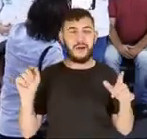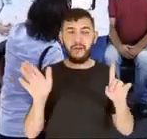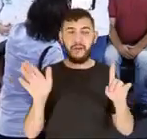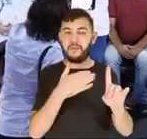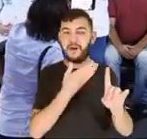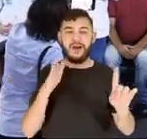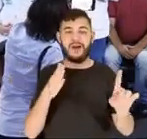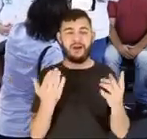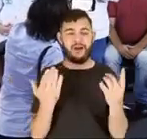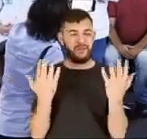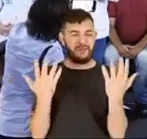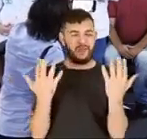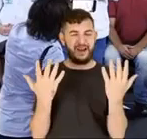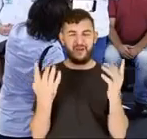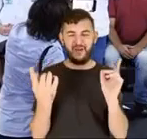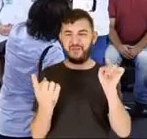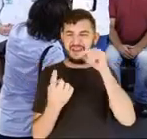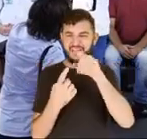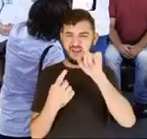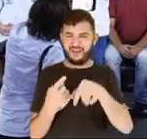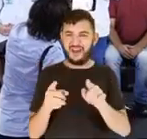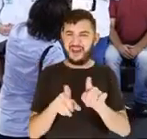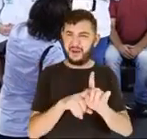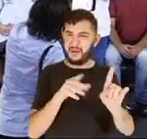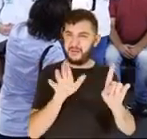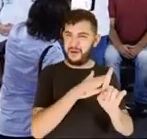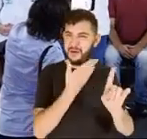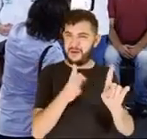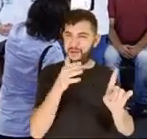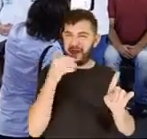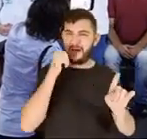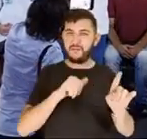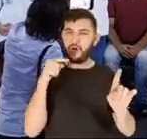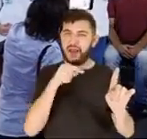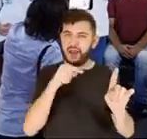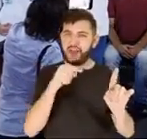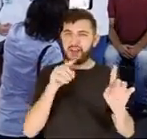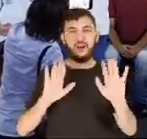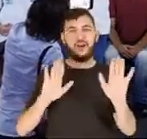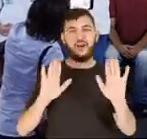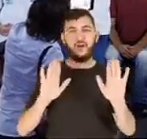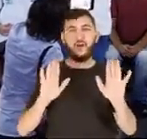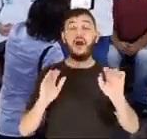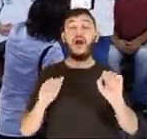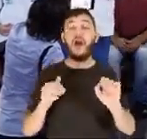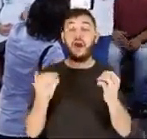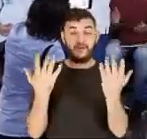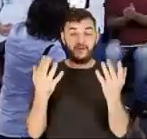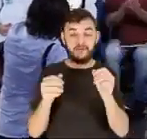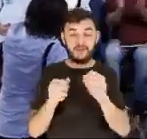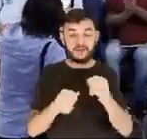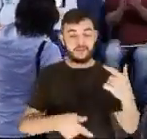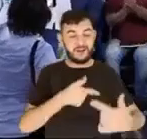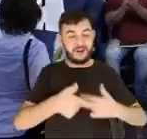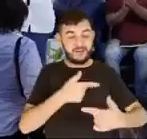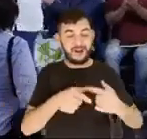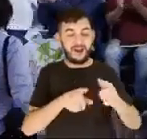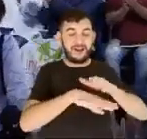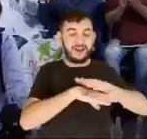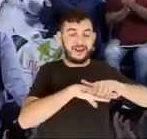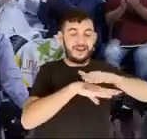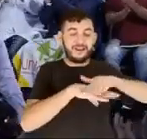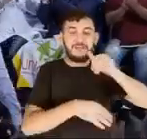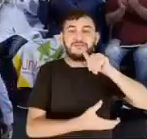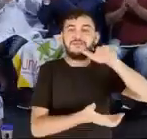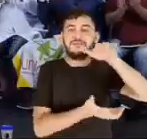para bater em mulher, a mão foi feita para trabalhar e para fazer cafuné na sua companheira, que você tem